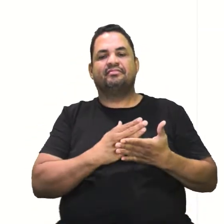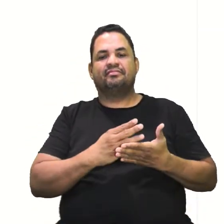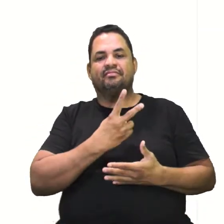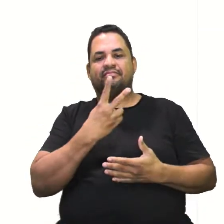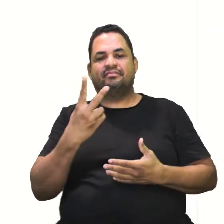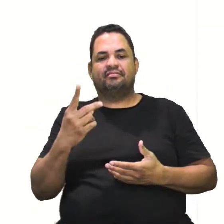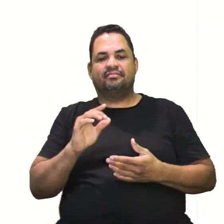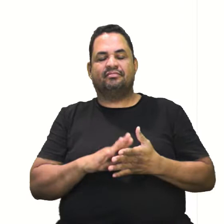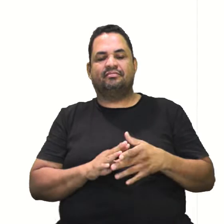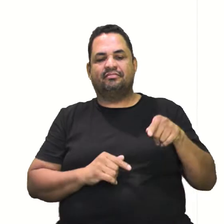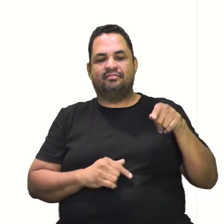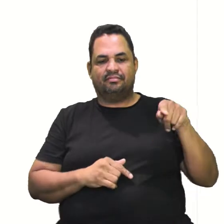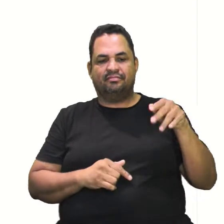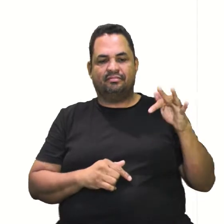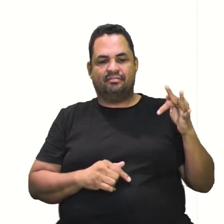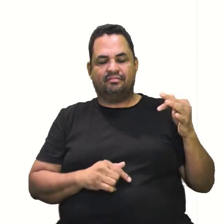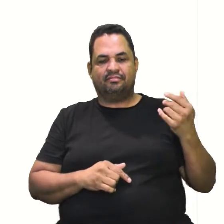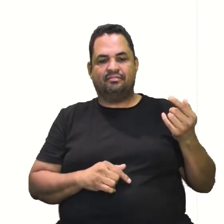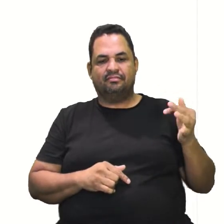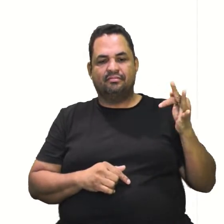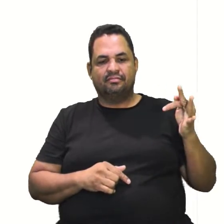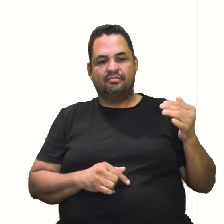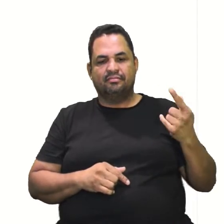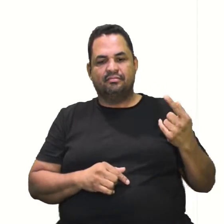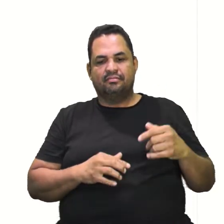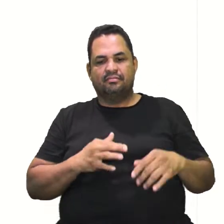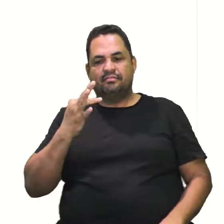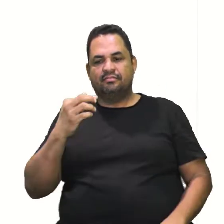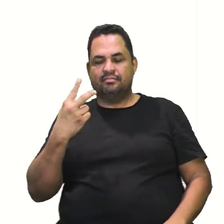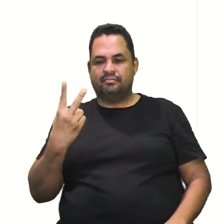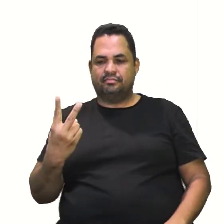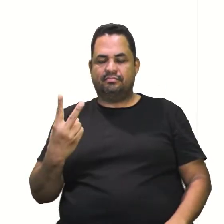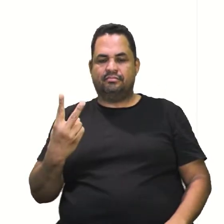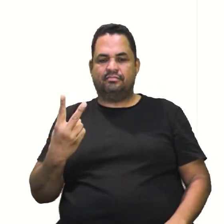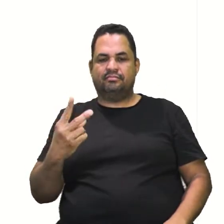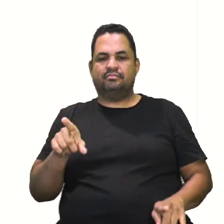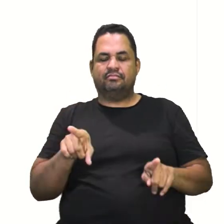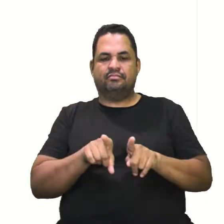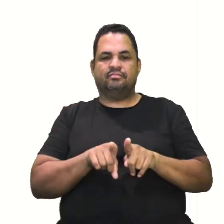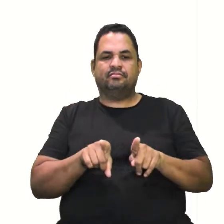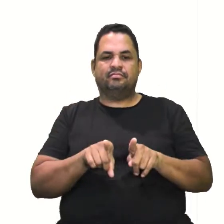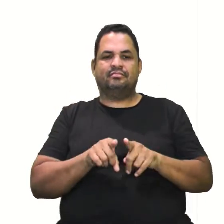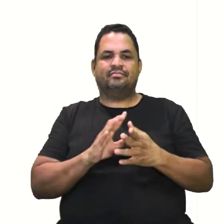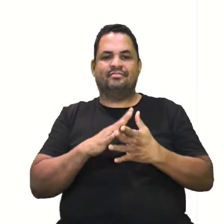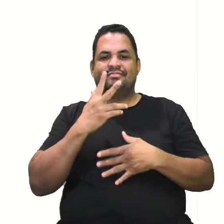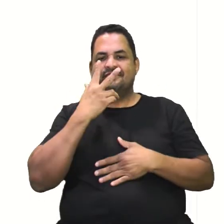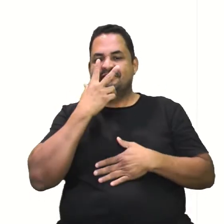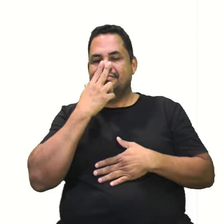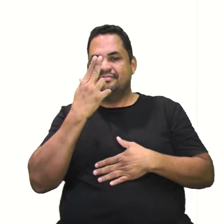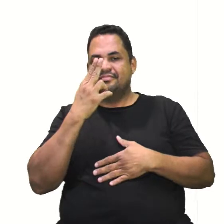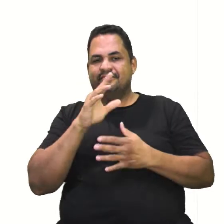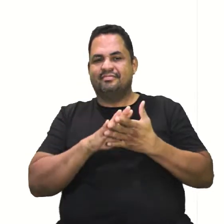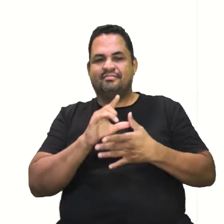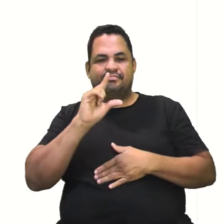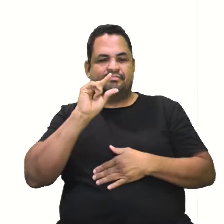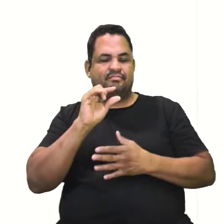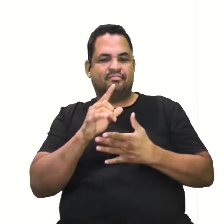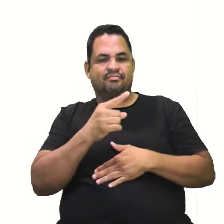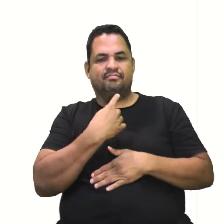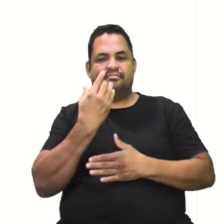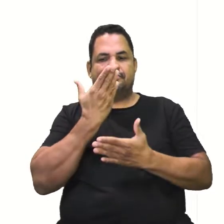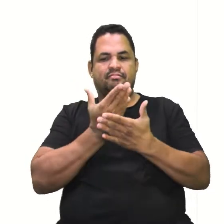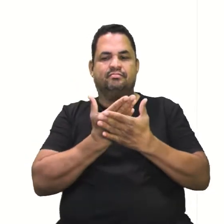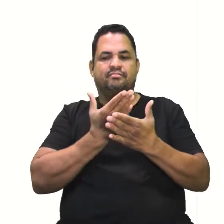inicialmente dois pontos fixos, o foco 1 e o foco 2 também. Parecido um pouquinho com o que nós